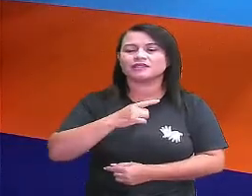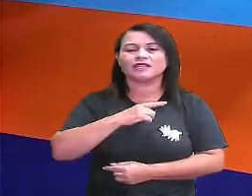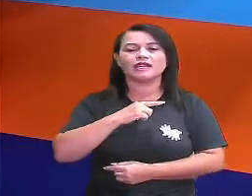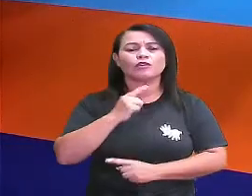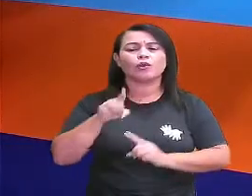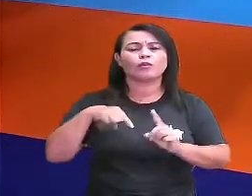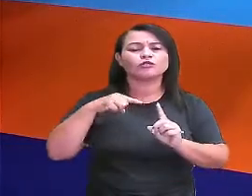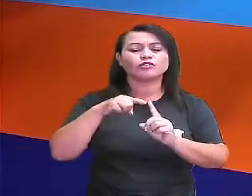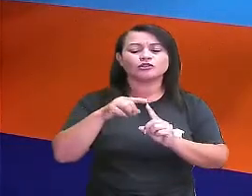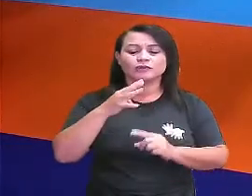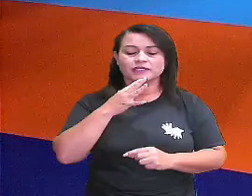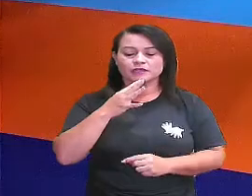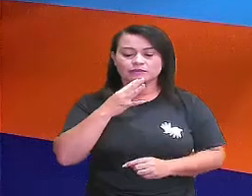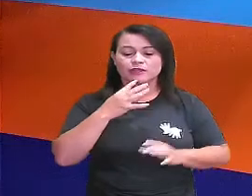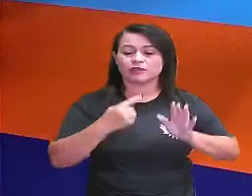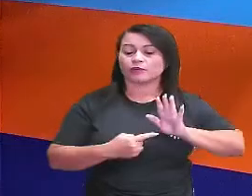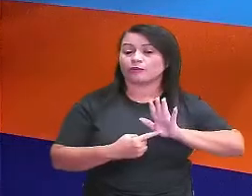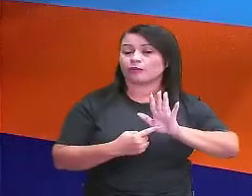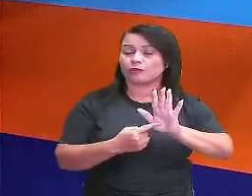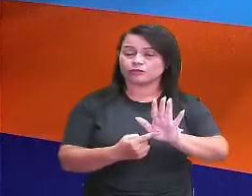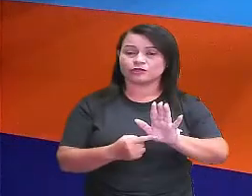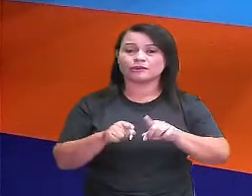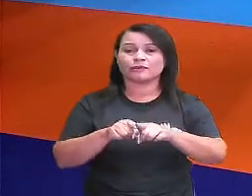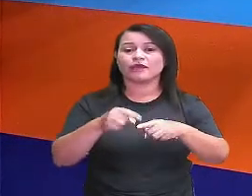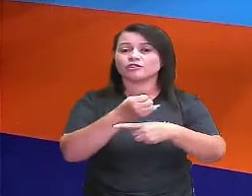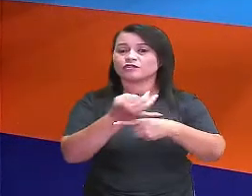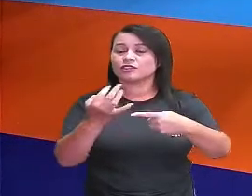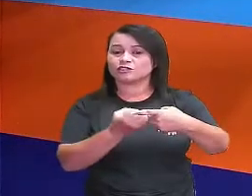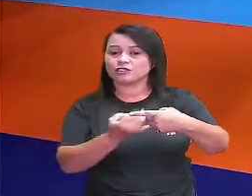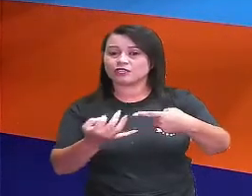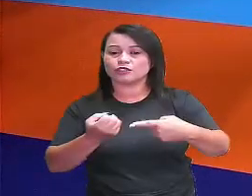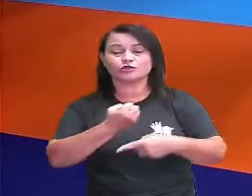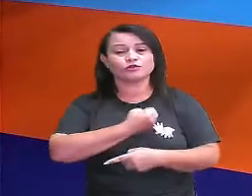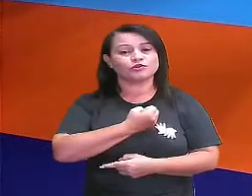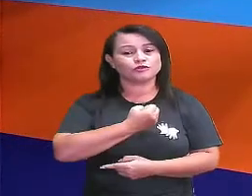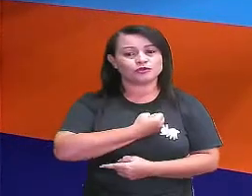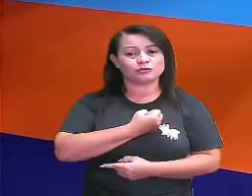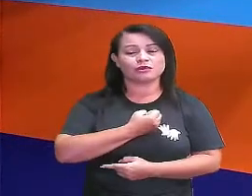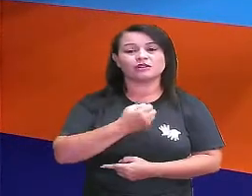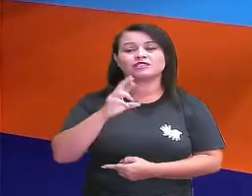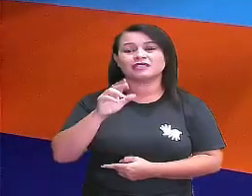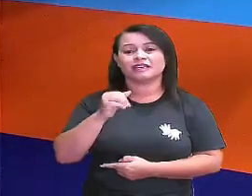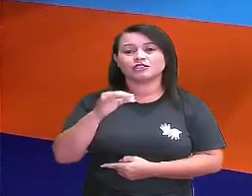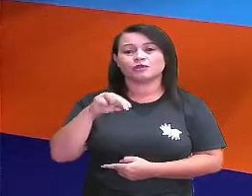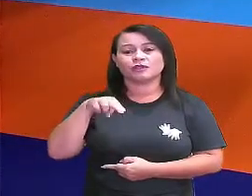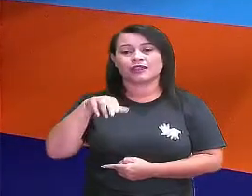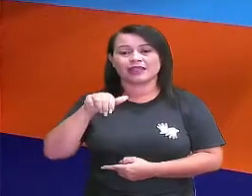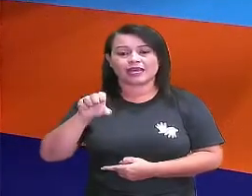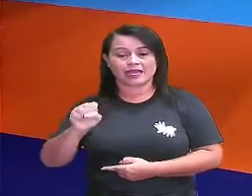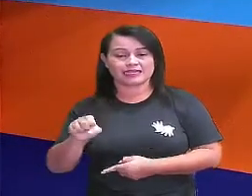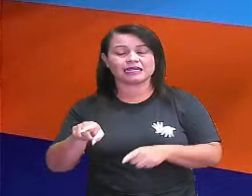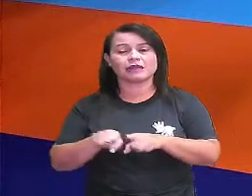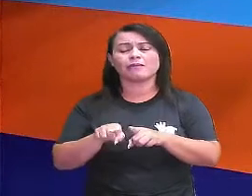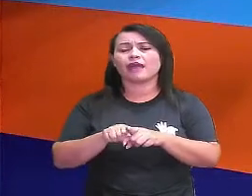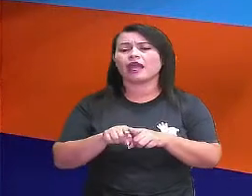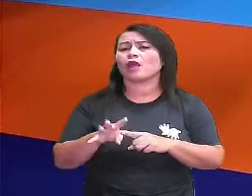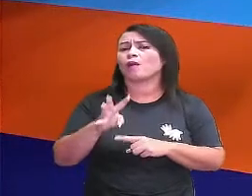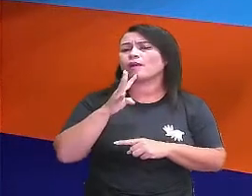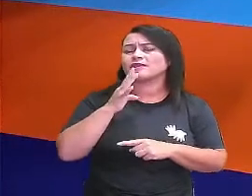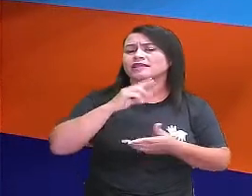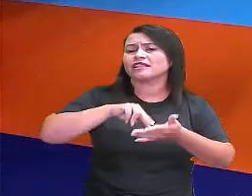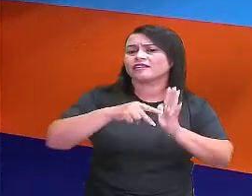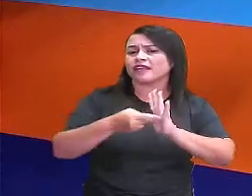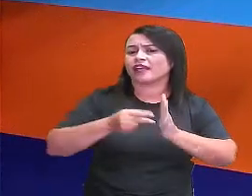conhecimento vai ser a representação fracionária dos números racionais, reconhecimento, significados,